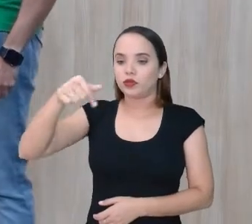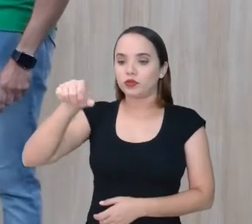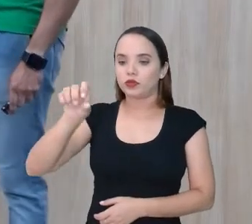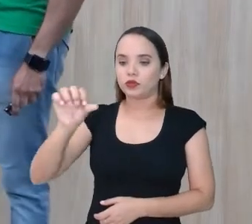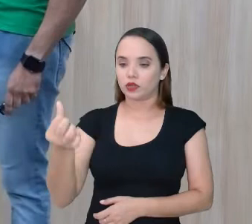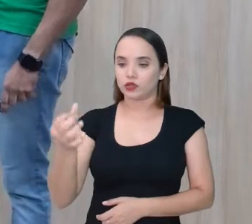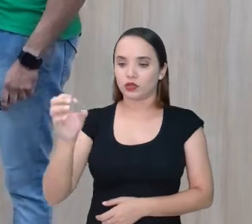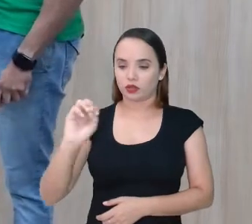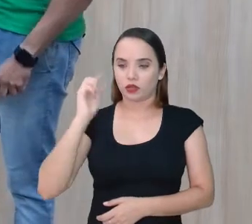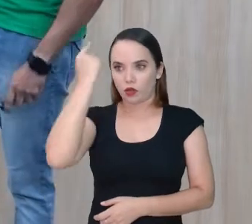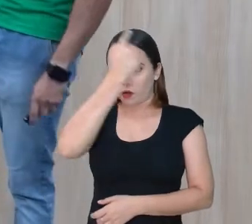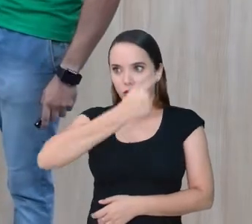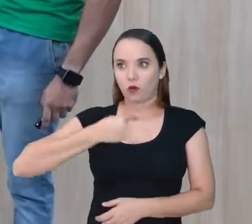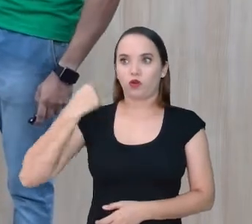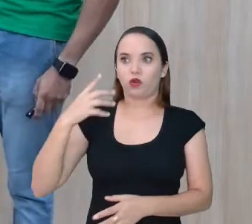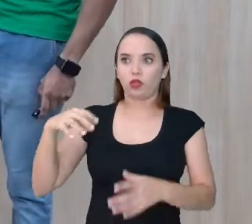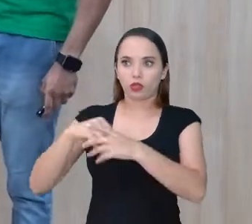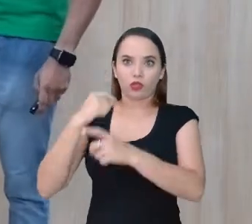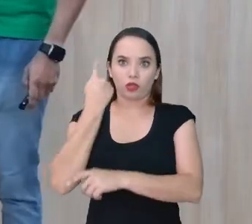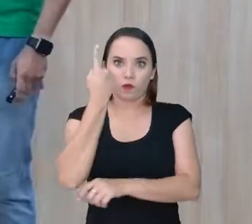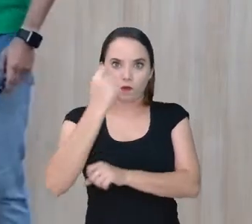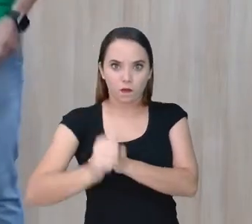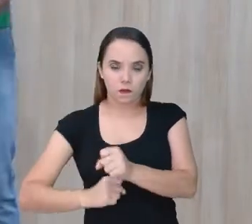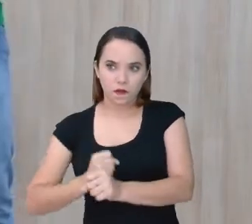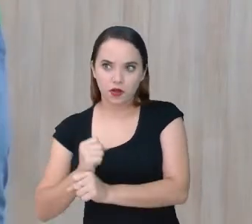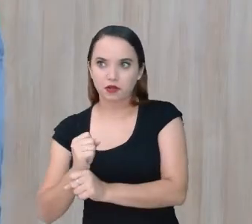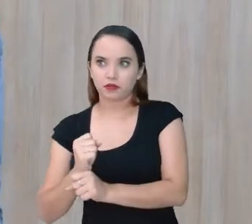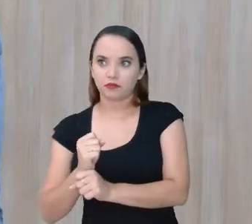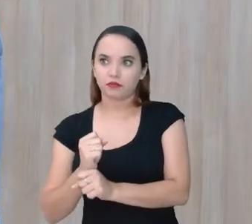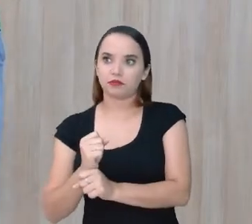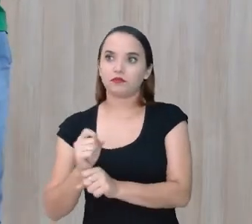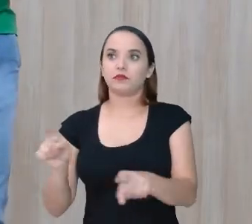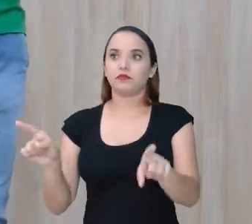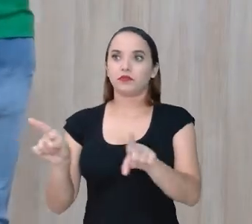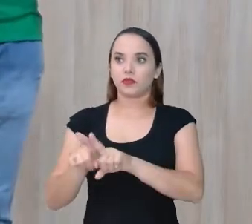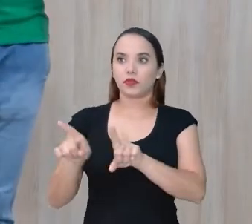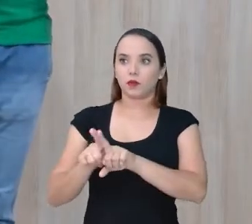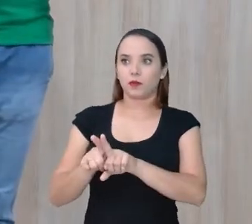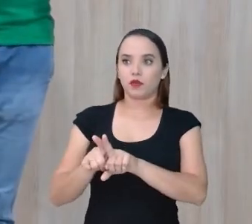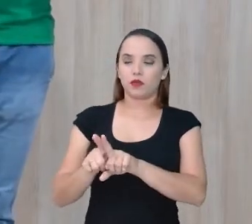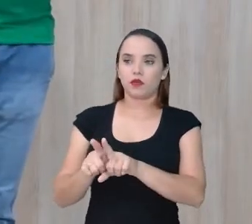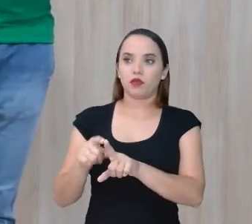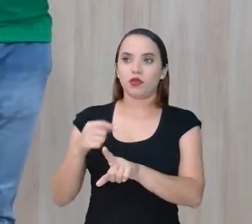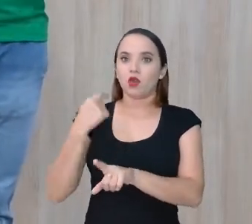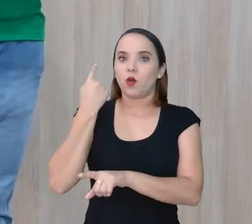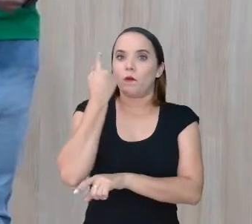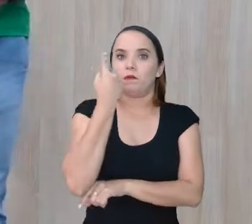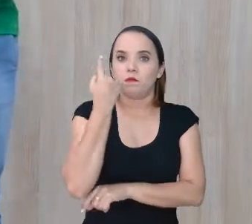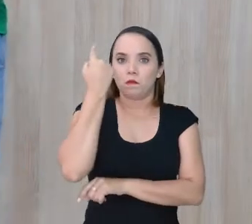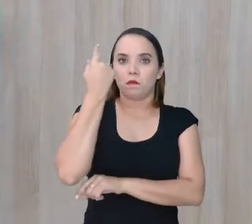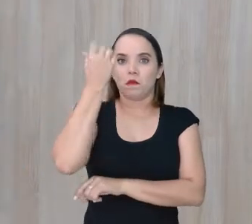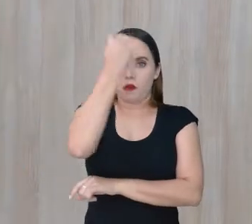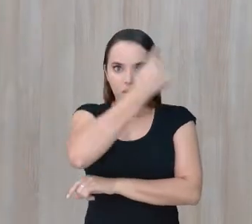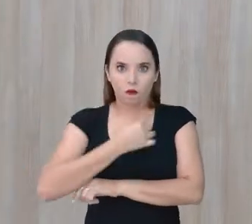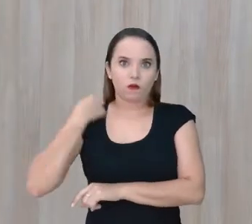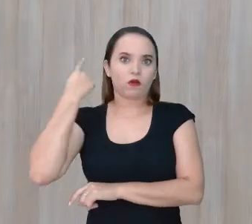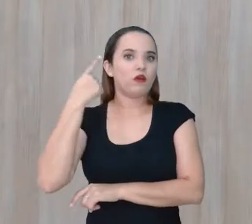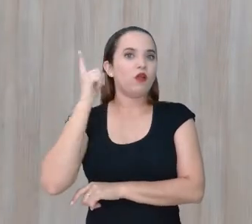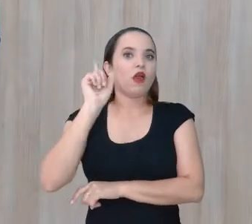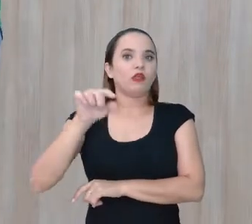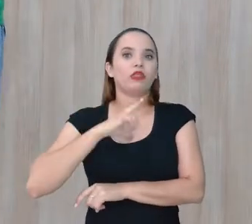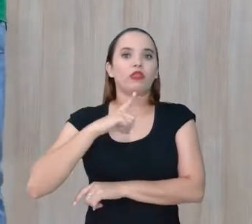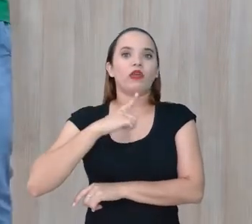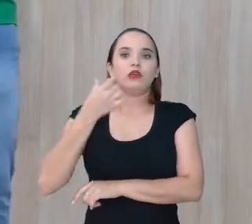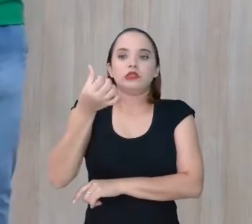8.760 horas em um ano, certo? E a gente sabe que uma hora ela é composta aí por